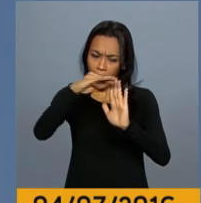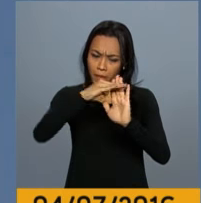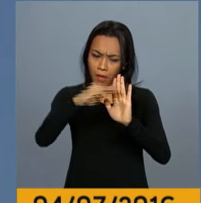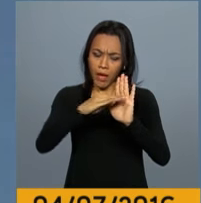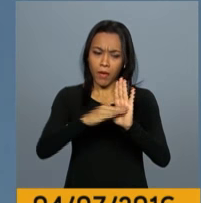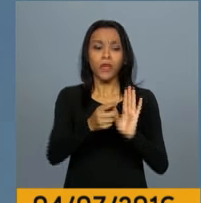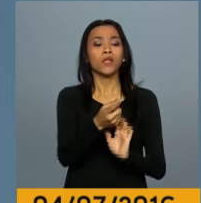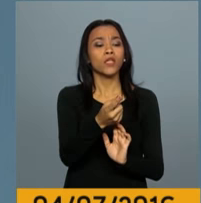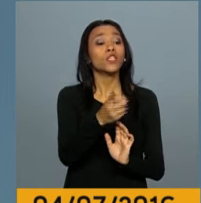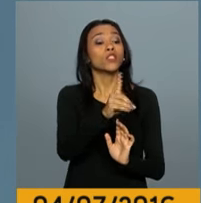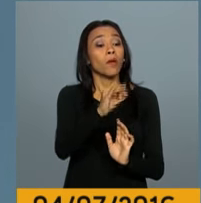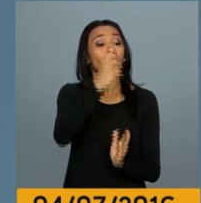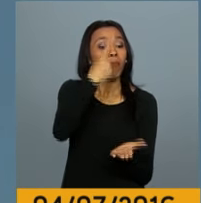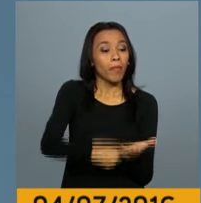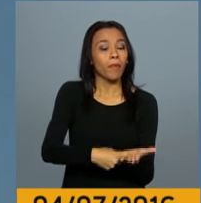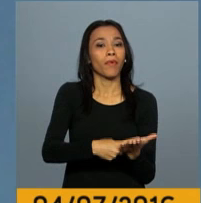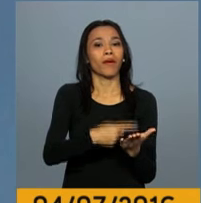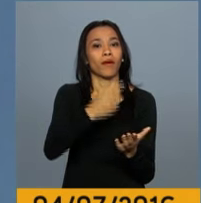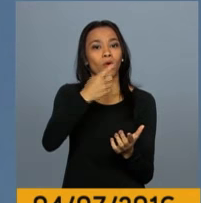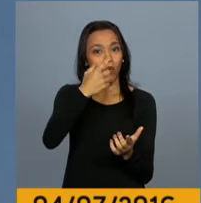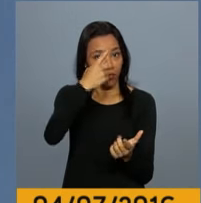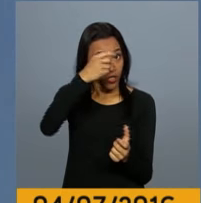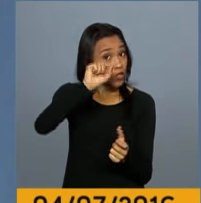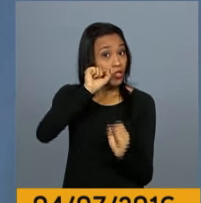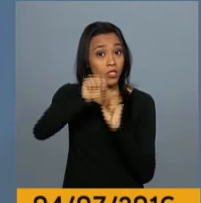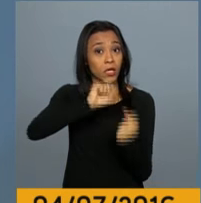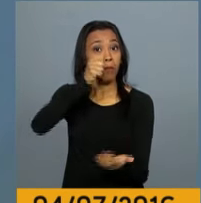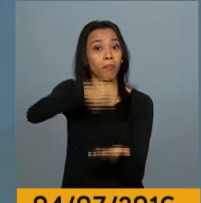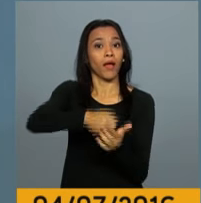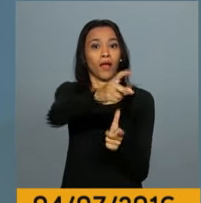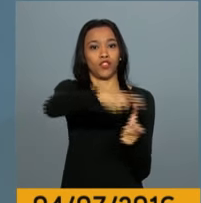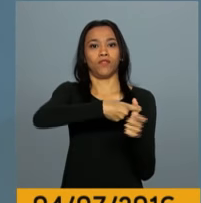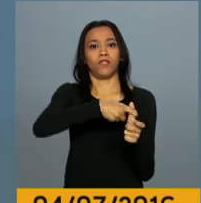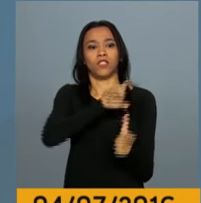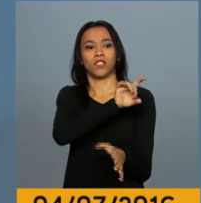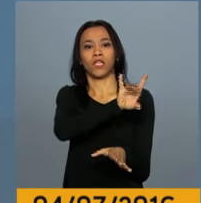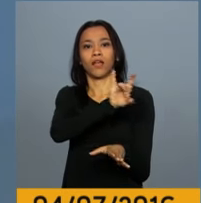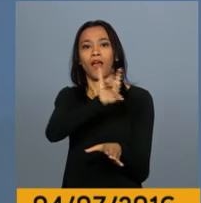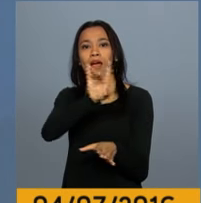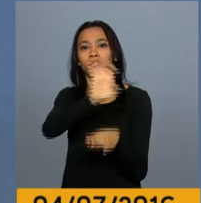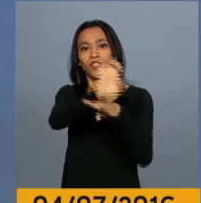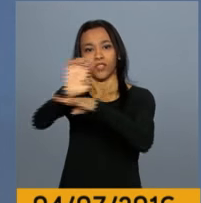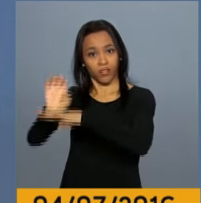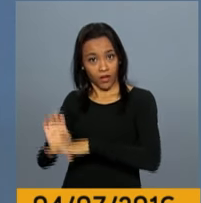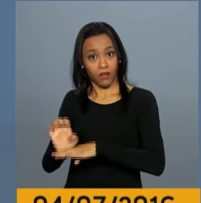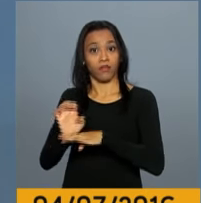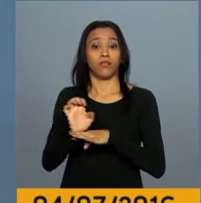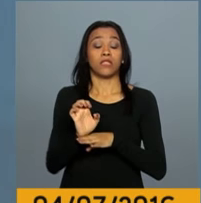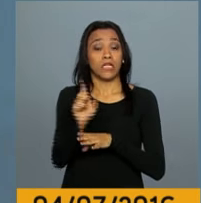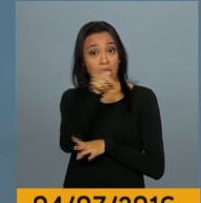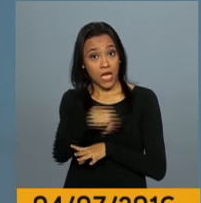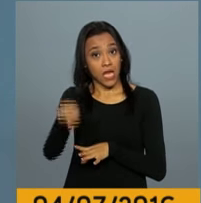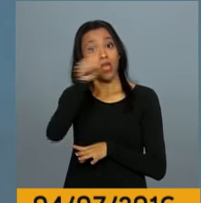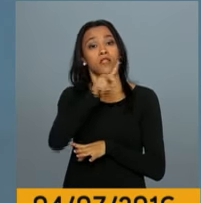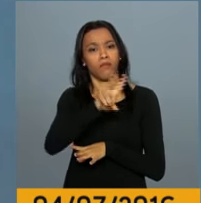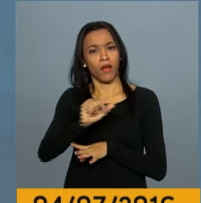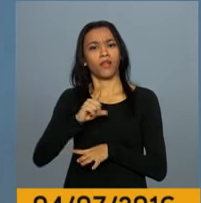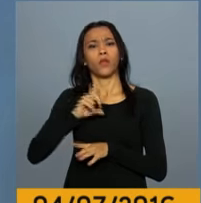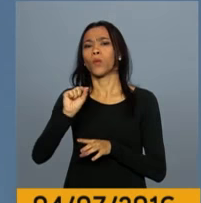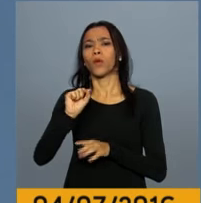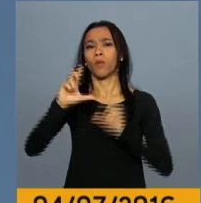do pagamento da dívida, de modo a que, neste período, os Estados terão uma